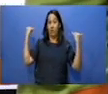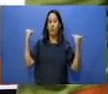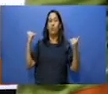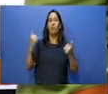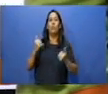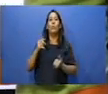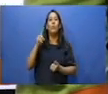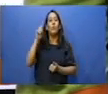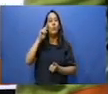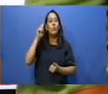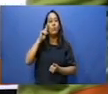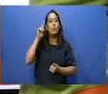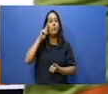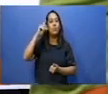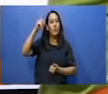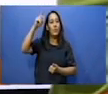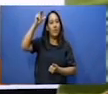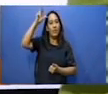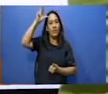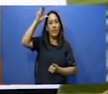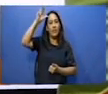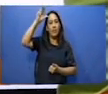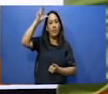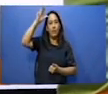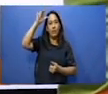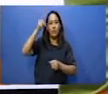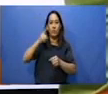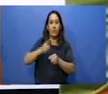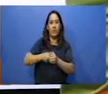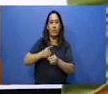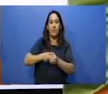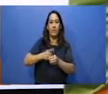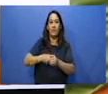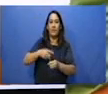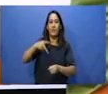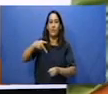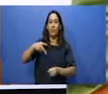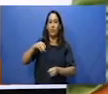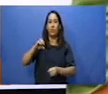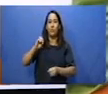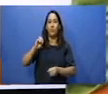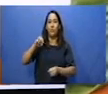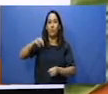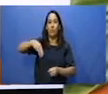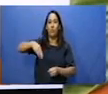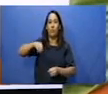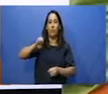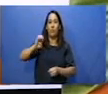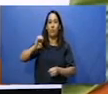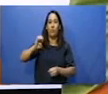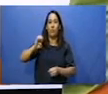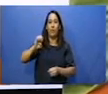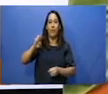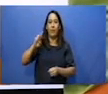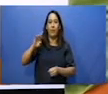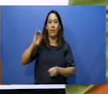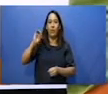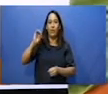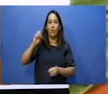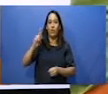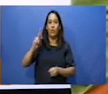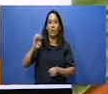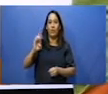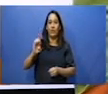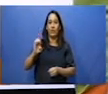comemorar, termina com R, a Páscoa. Em que lugar?